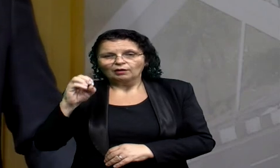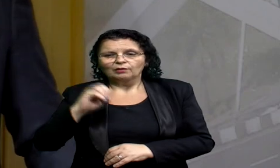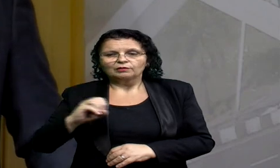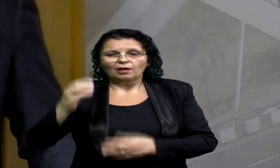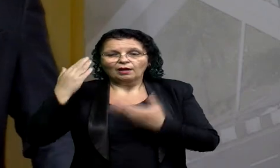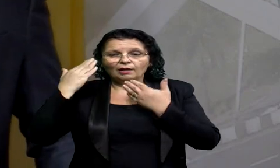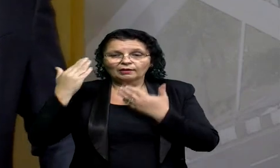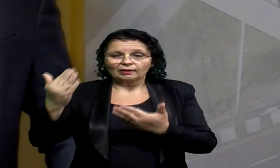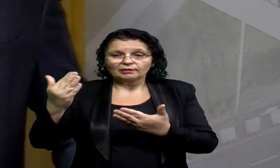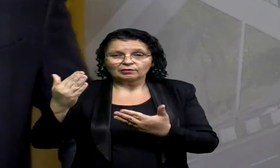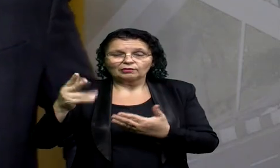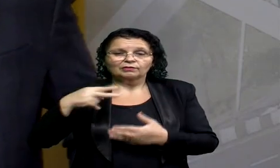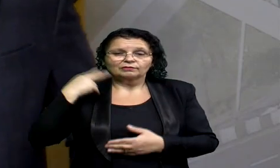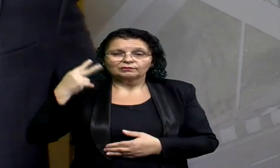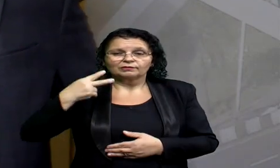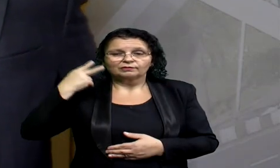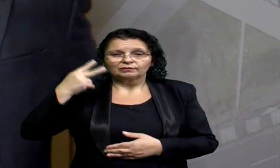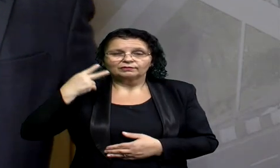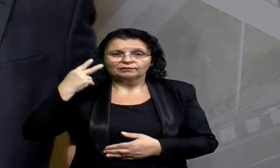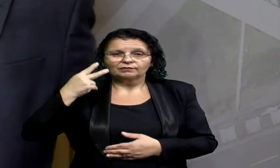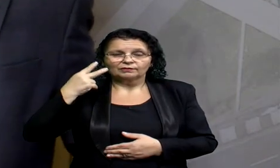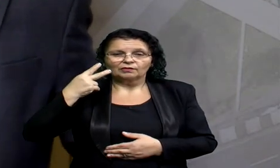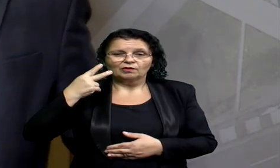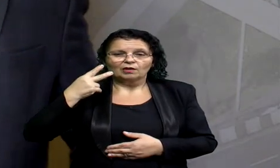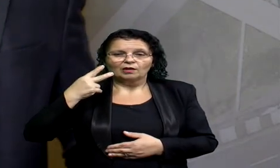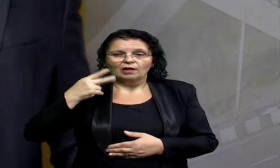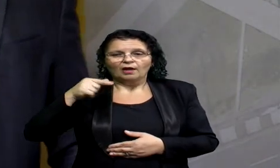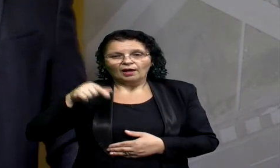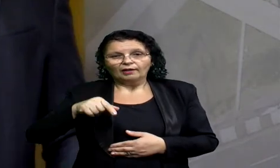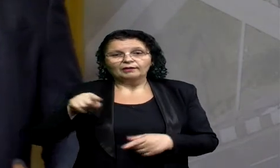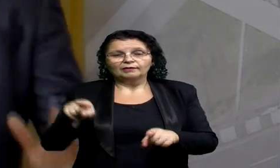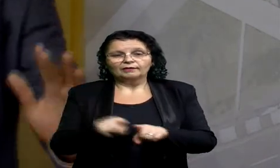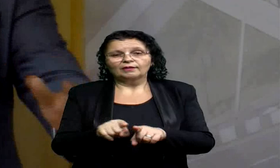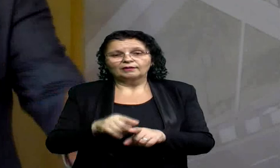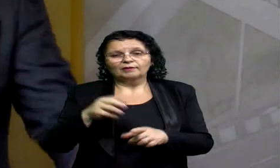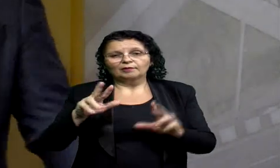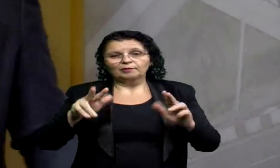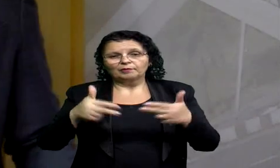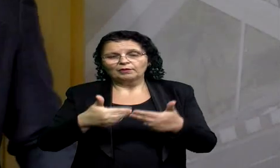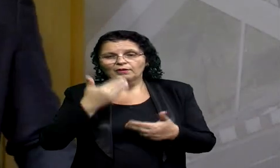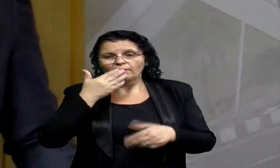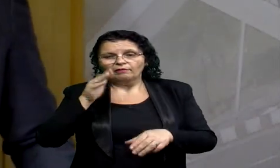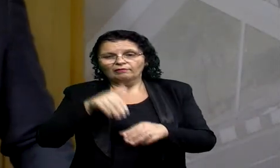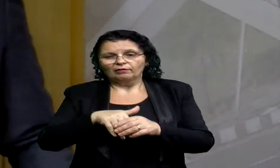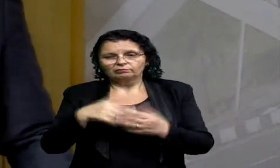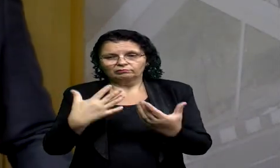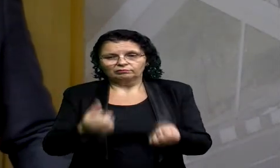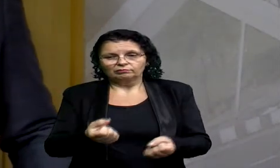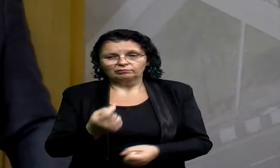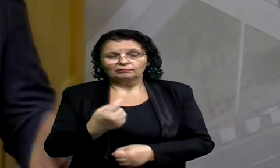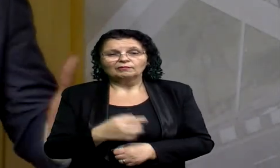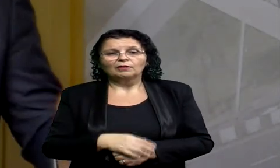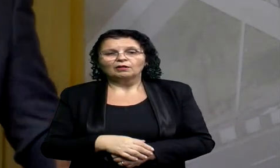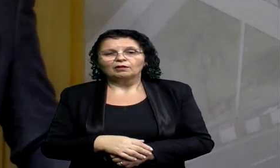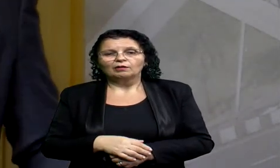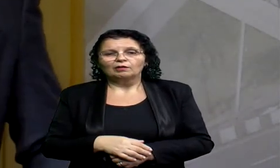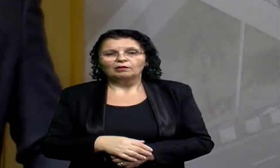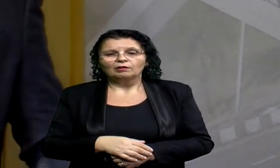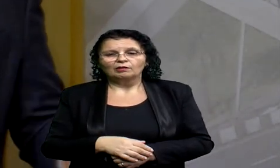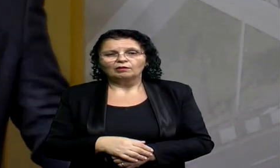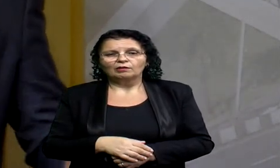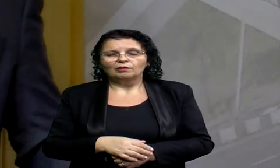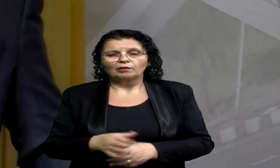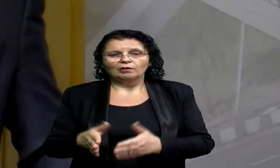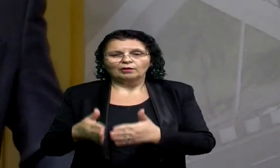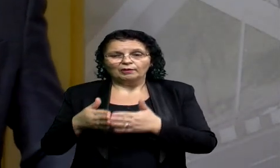eu quero agradecer aos senhores vereadores foi passou nessa Câmara eh pediu o voto favorável de vocês que foi